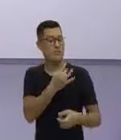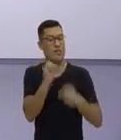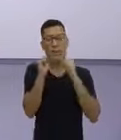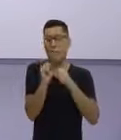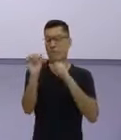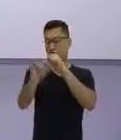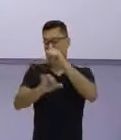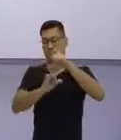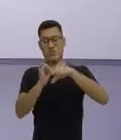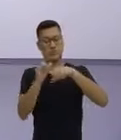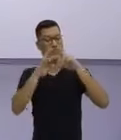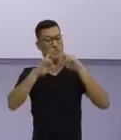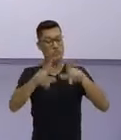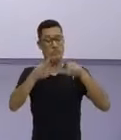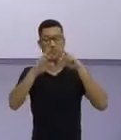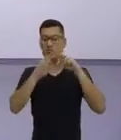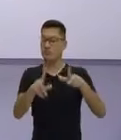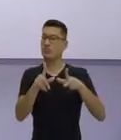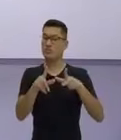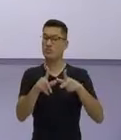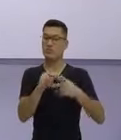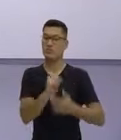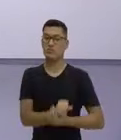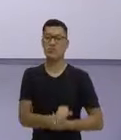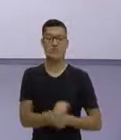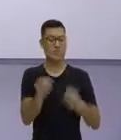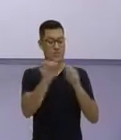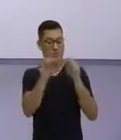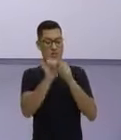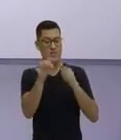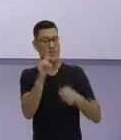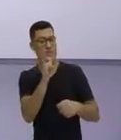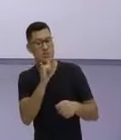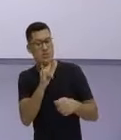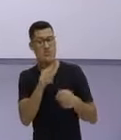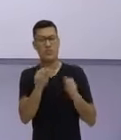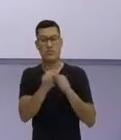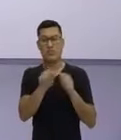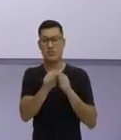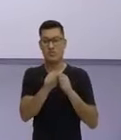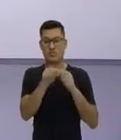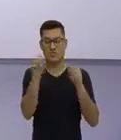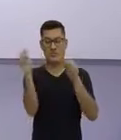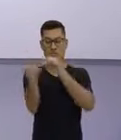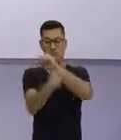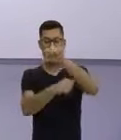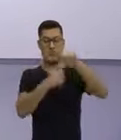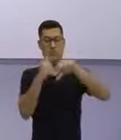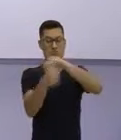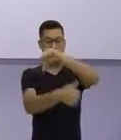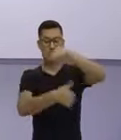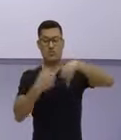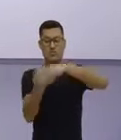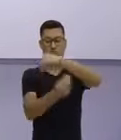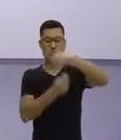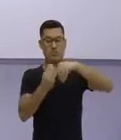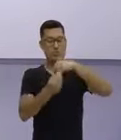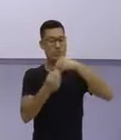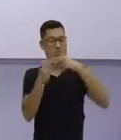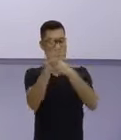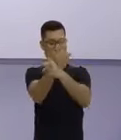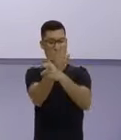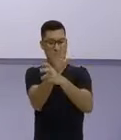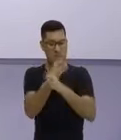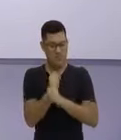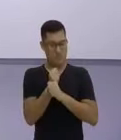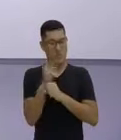contrário também, mas é a função afim. Por sinal, Fernando, eu vou fazer um exemplo já, e eu vou fazer isso que tu pediste. Eu vou colocar invertido. Isso. Só para o nosso aluno não estranhar muito, tá? E tá.